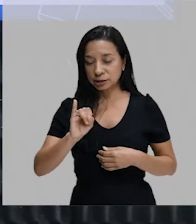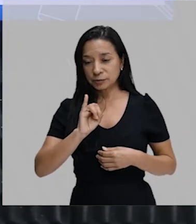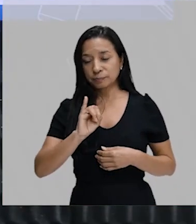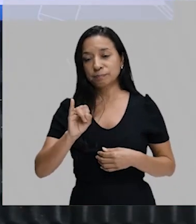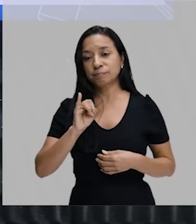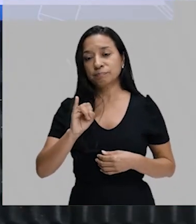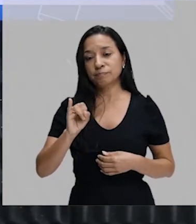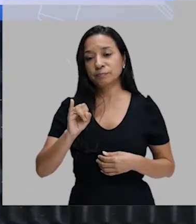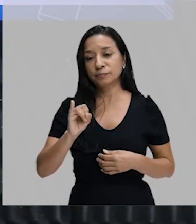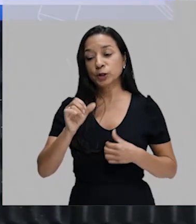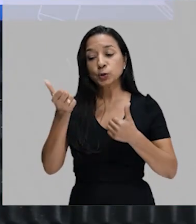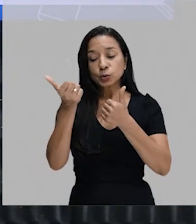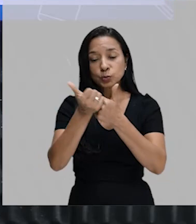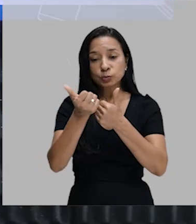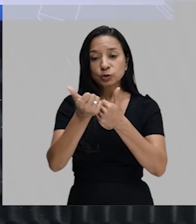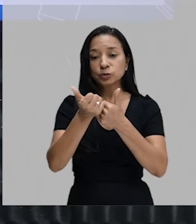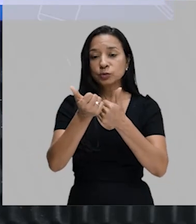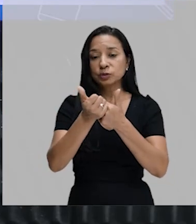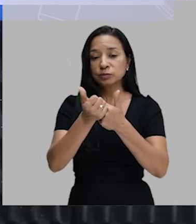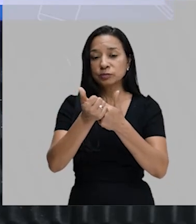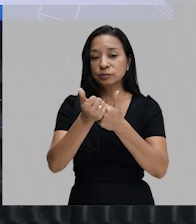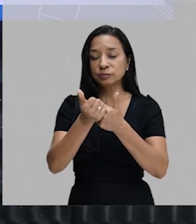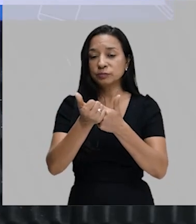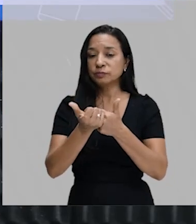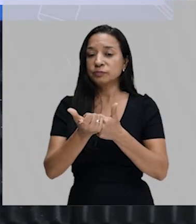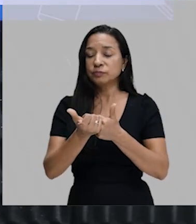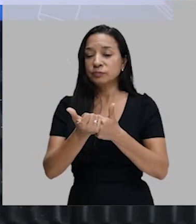né, se nós substituirmos